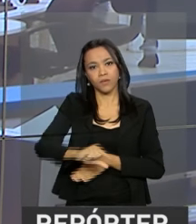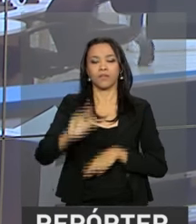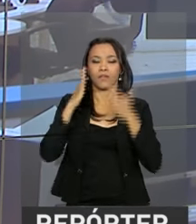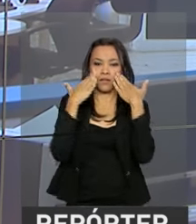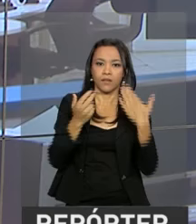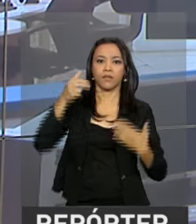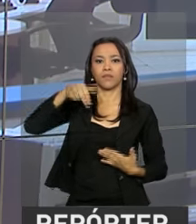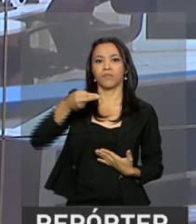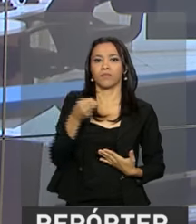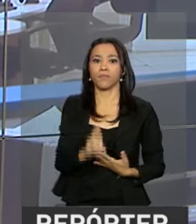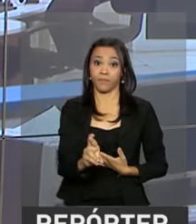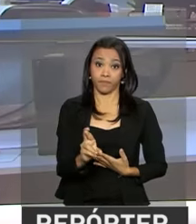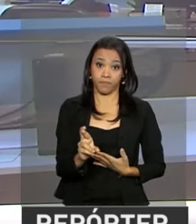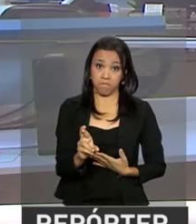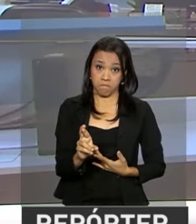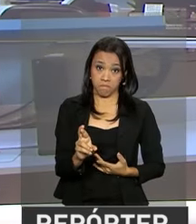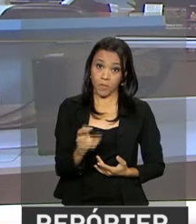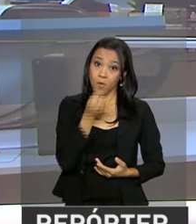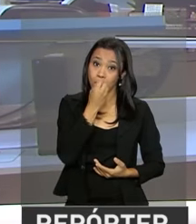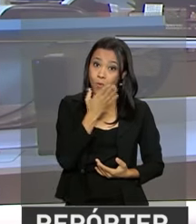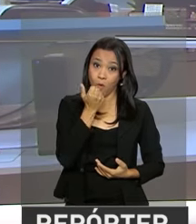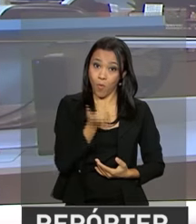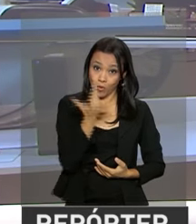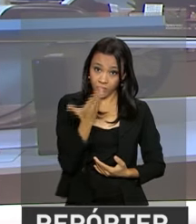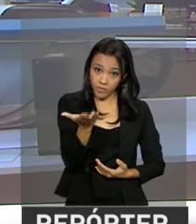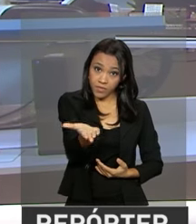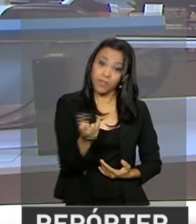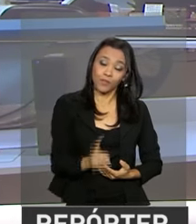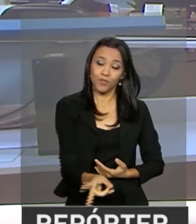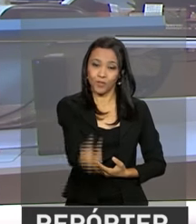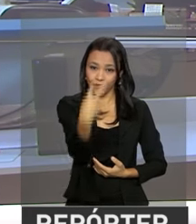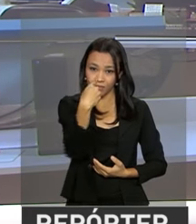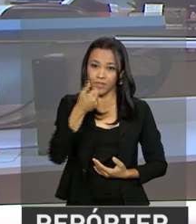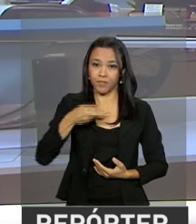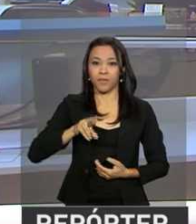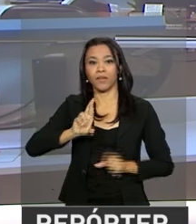do Repórter NBR. Um bom almoço para você e